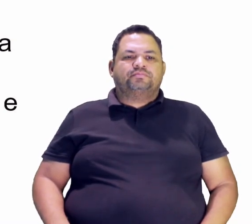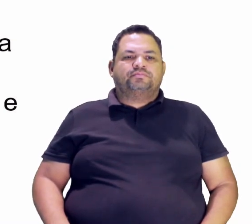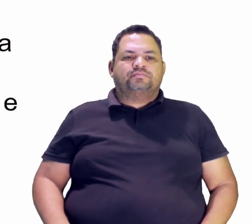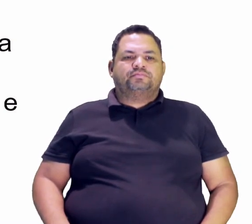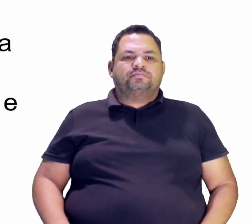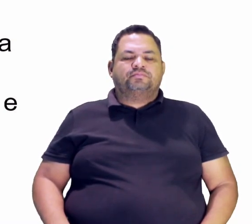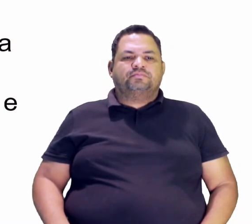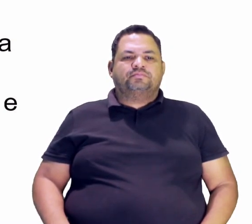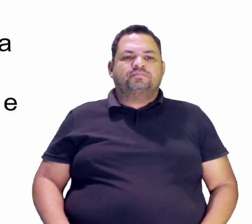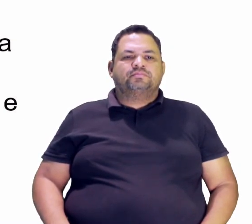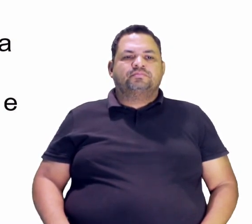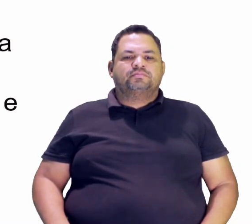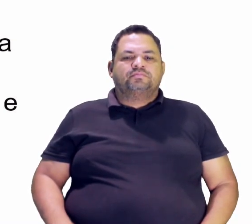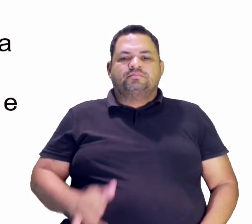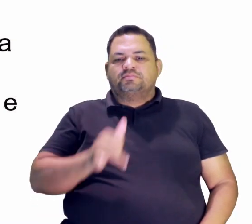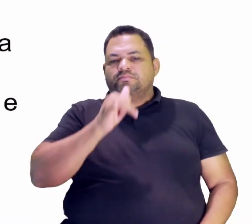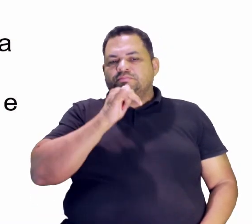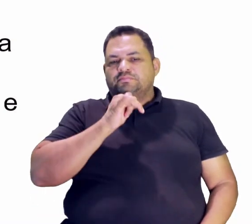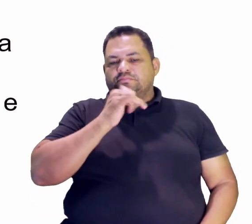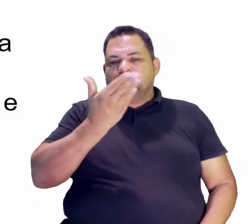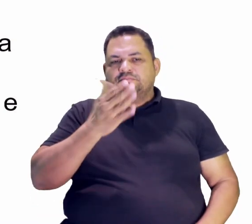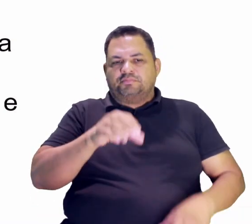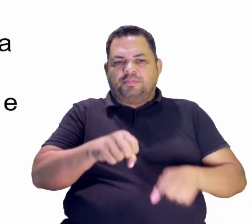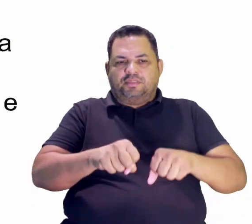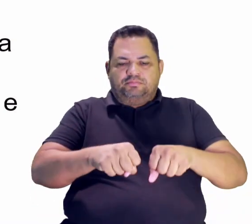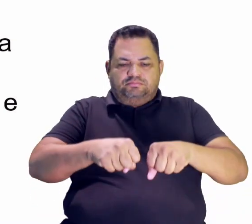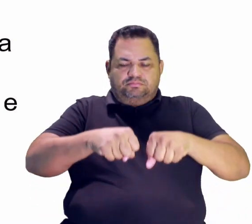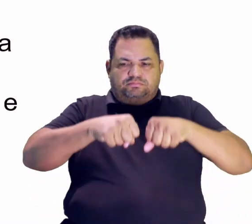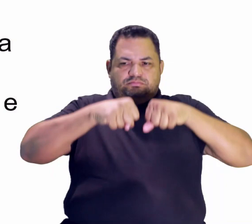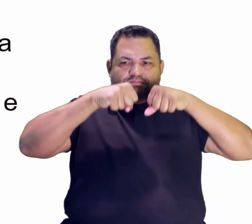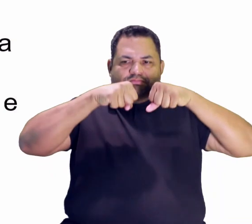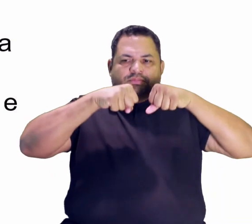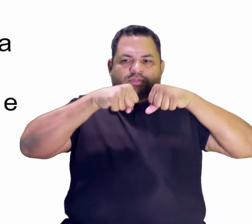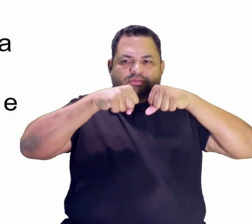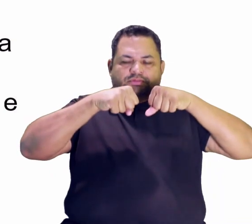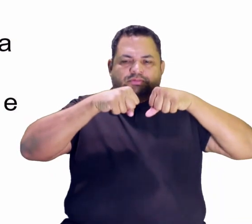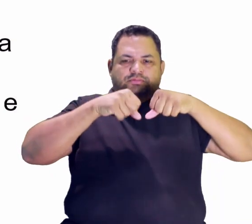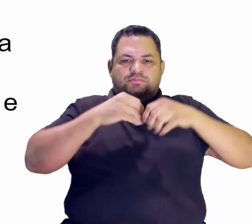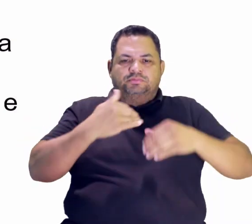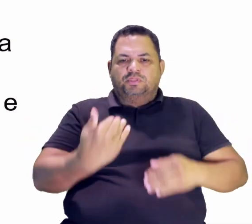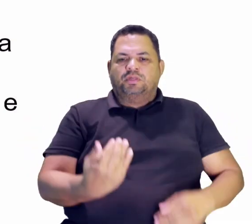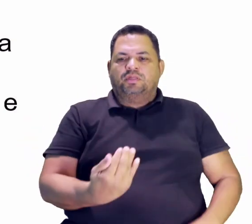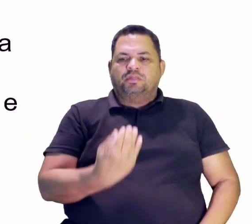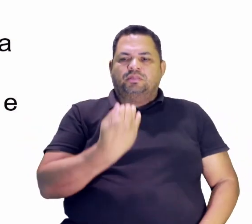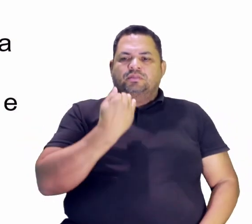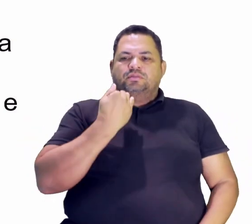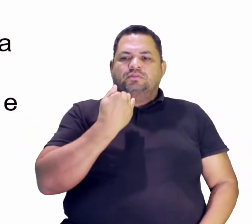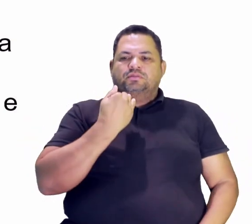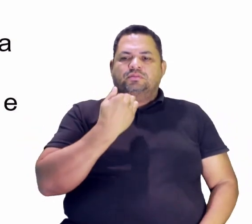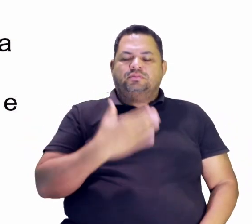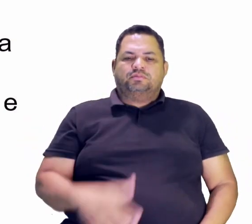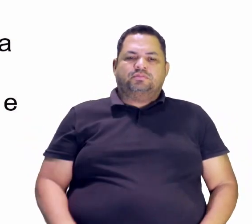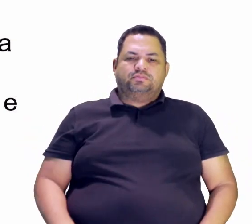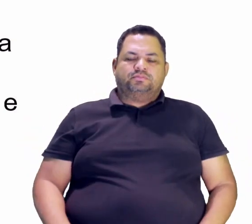baixo. O exemplo foi como se você estivesse puxando inclinada para cima, ok? Então está fazendo força para arrastar